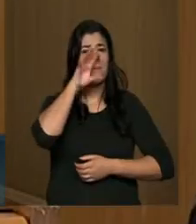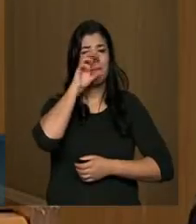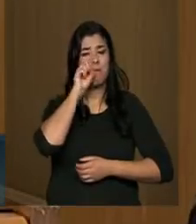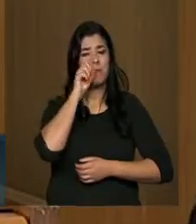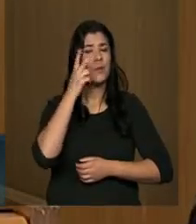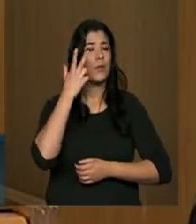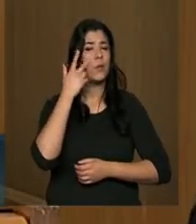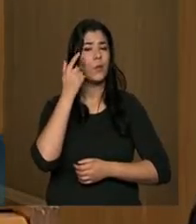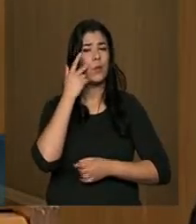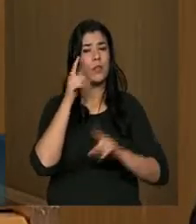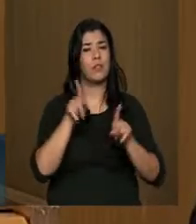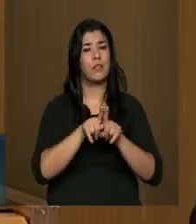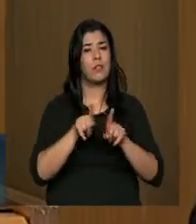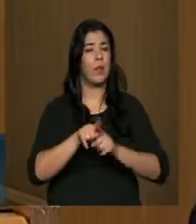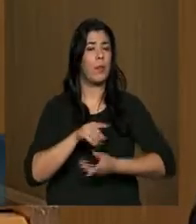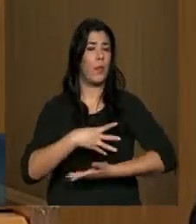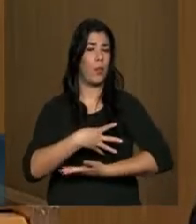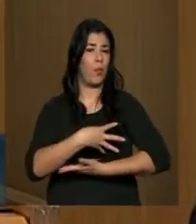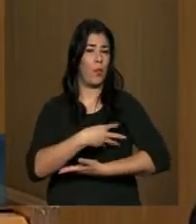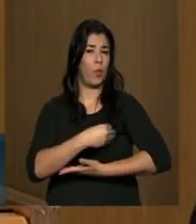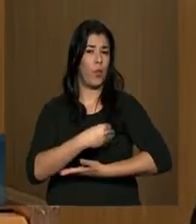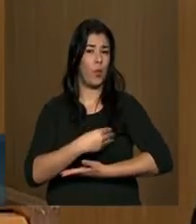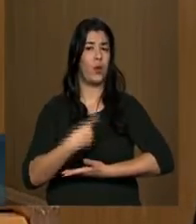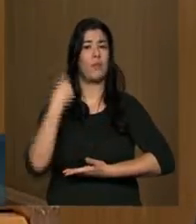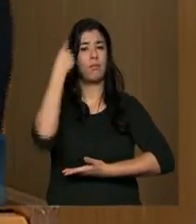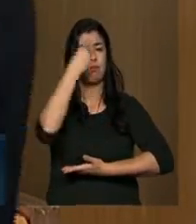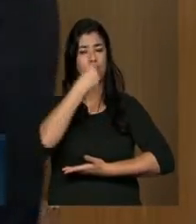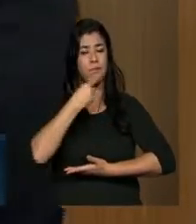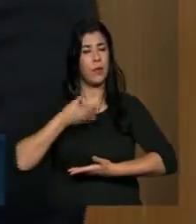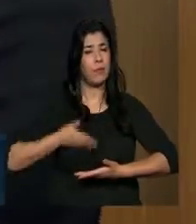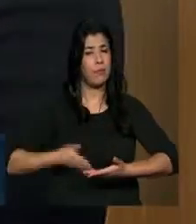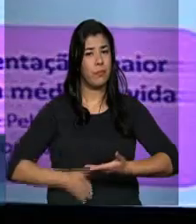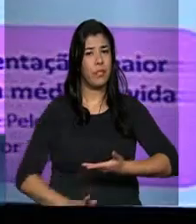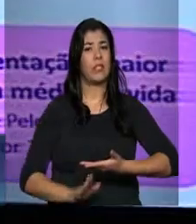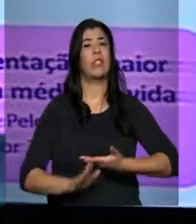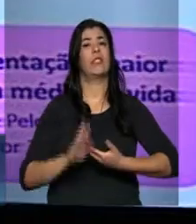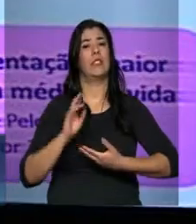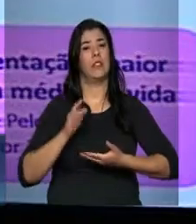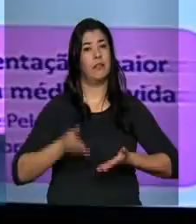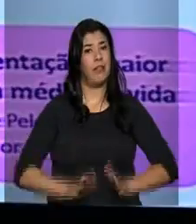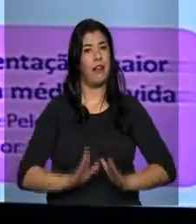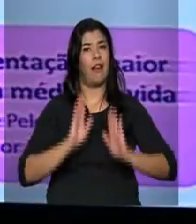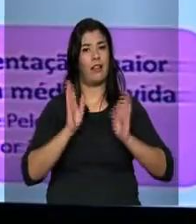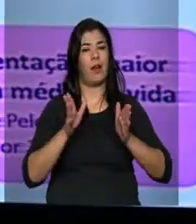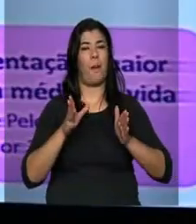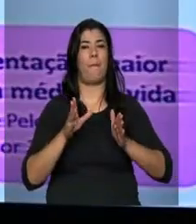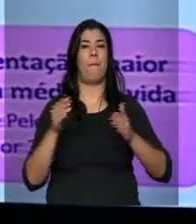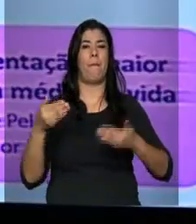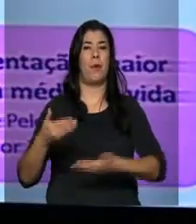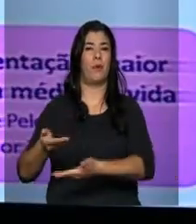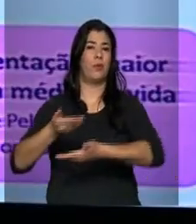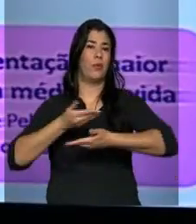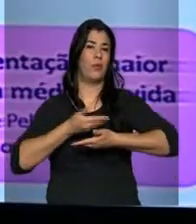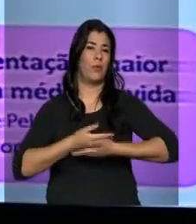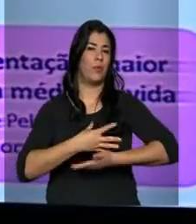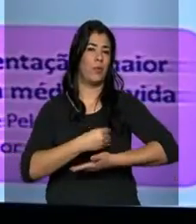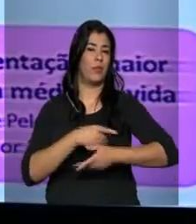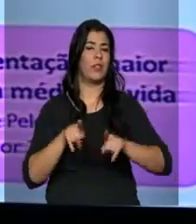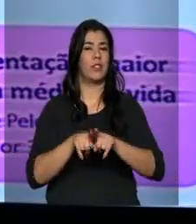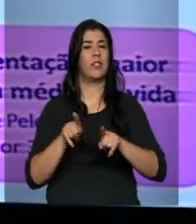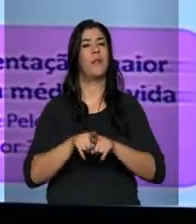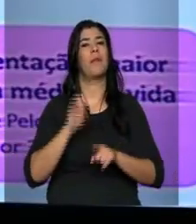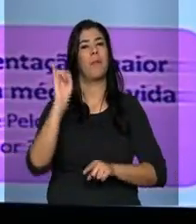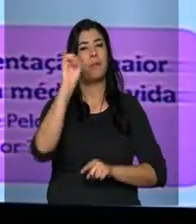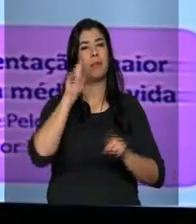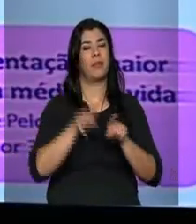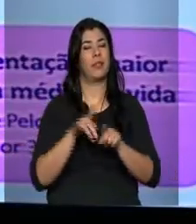né, que ele acabar mamando na primeira hora, com uma série de benefícios que vão haver para o sucesso do aleitamento materno e para a saúde dessa mulher,